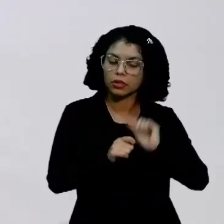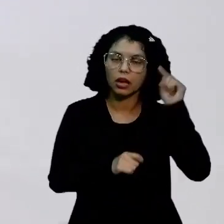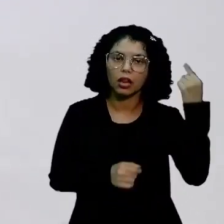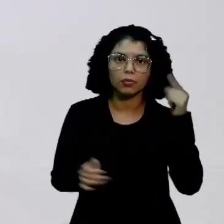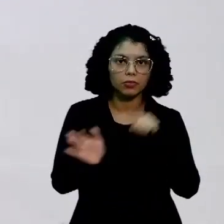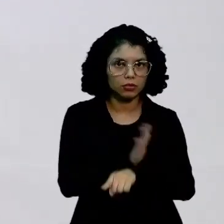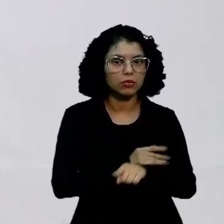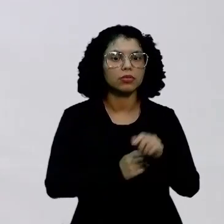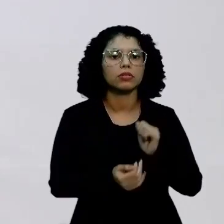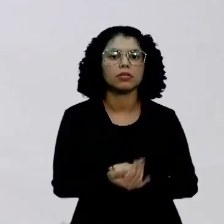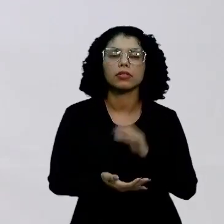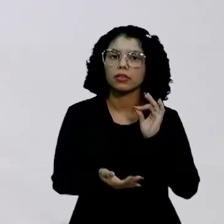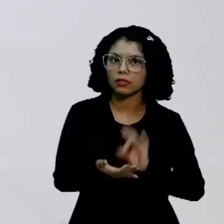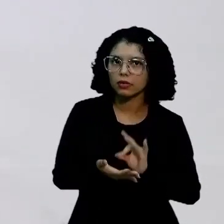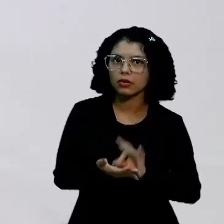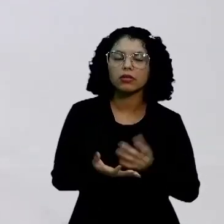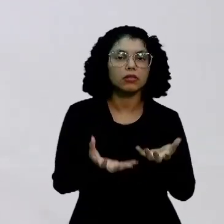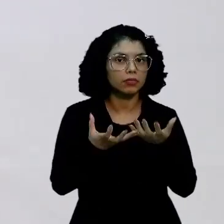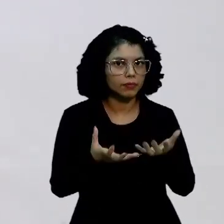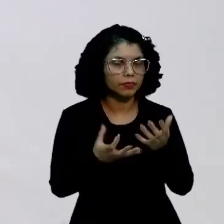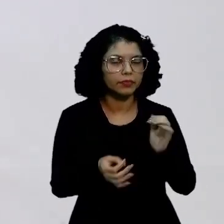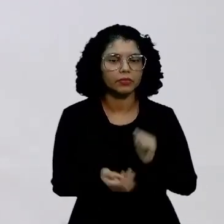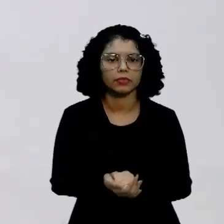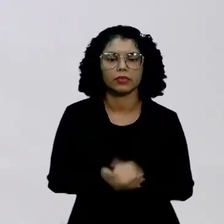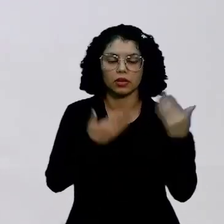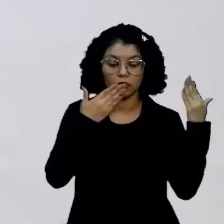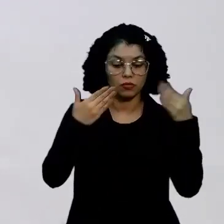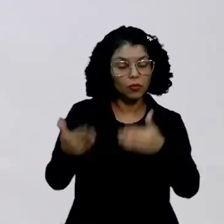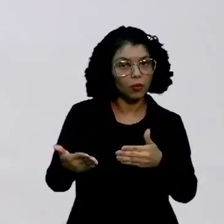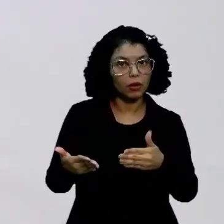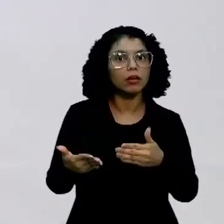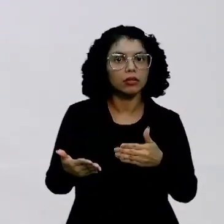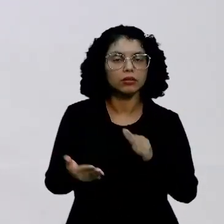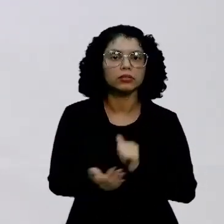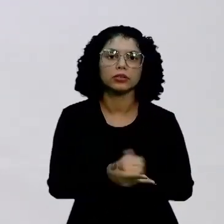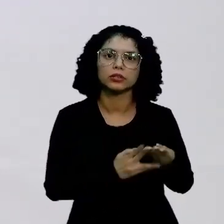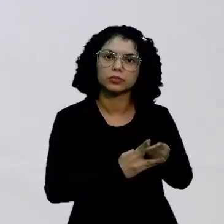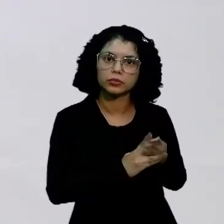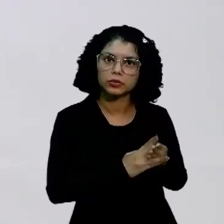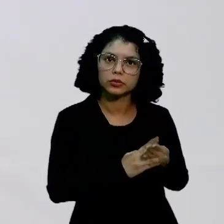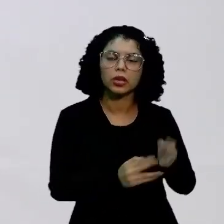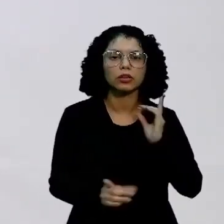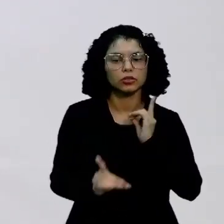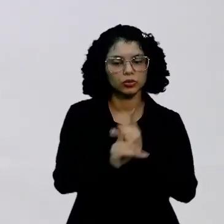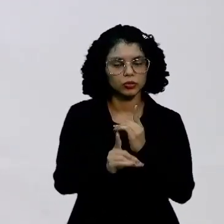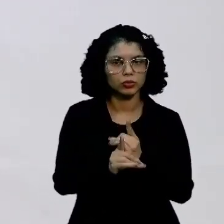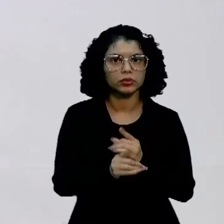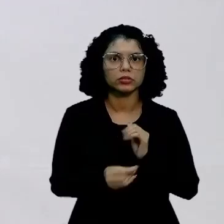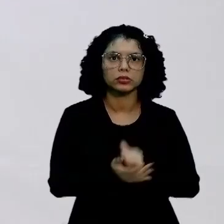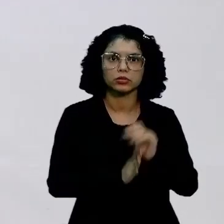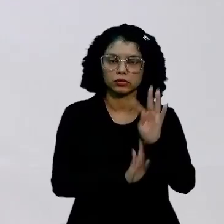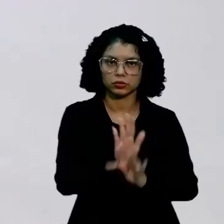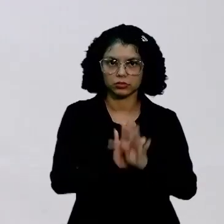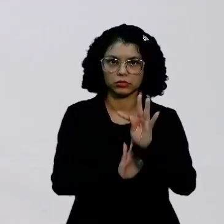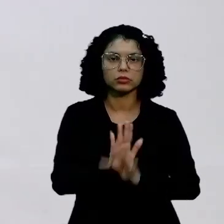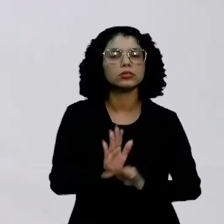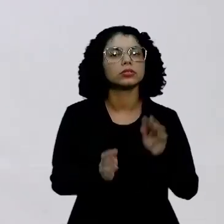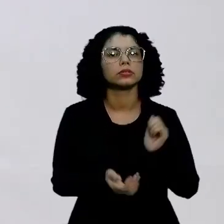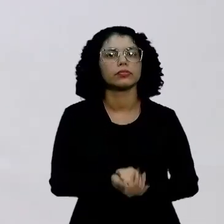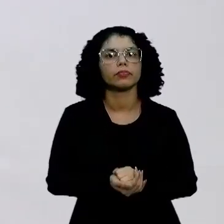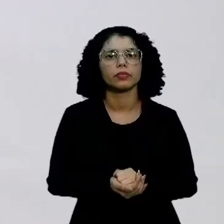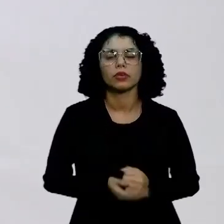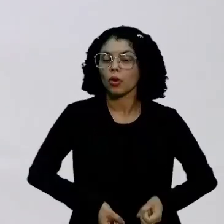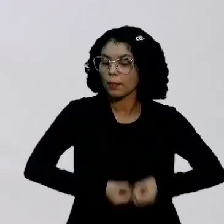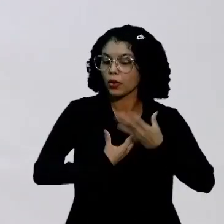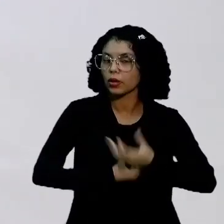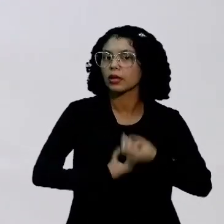questão realmente quer. Então, aqui a gente foca no barroco, a gente descobre que esse texto é um soneto, esse poema